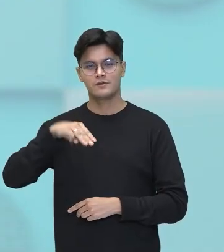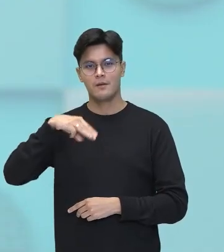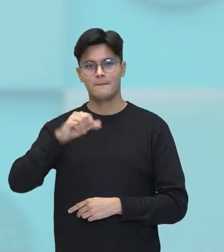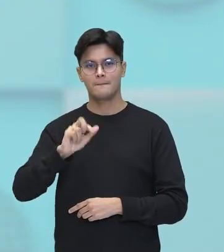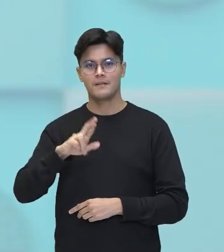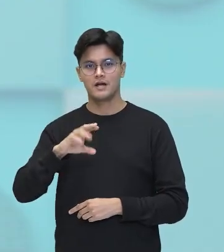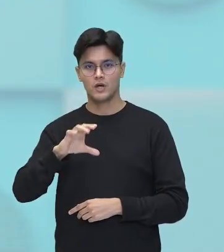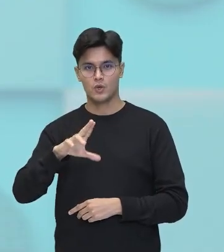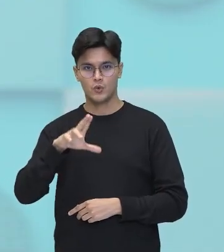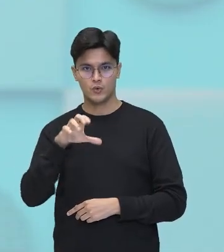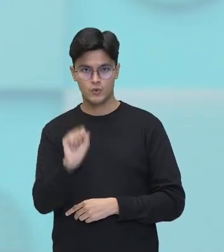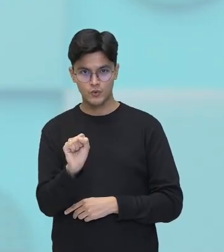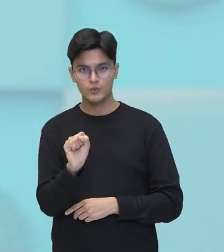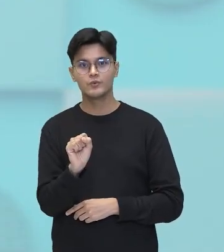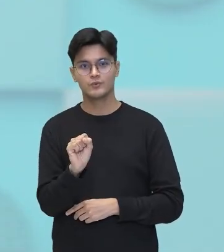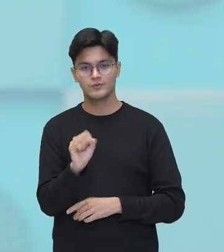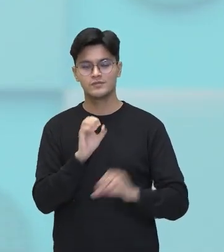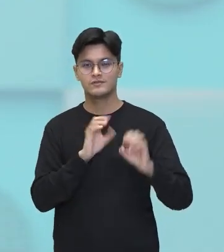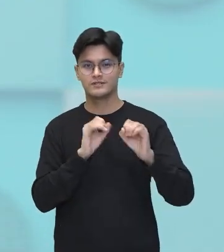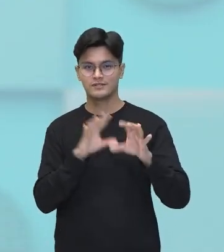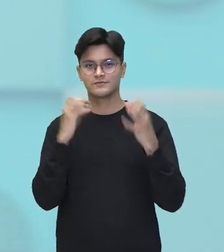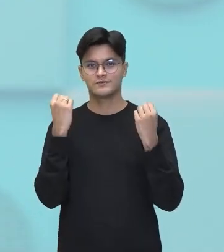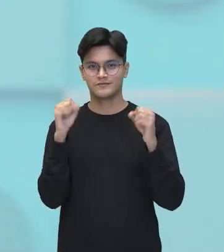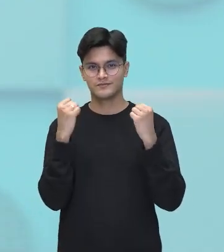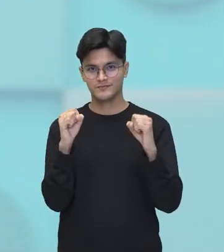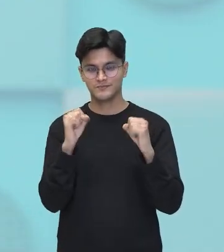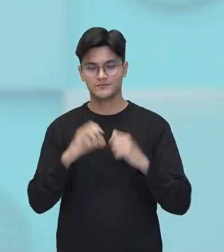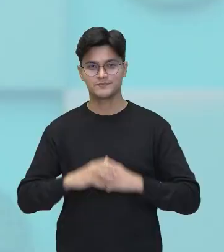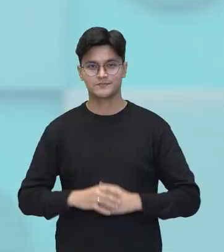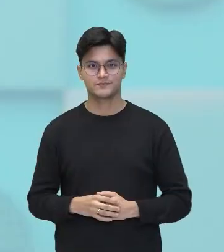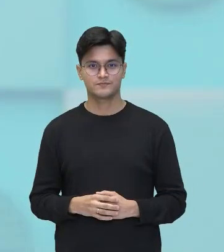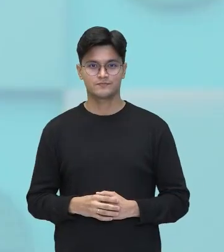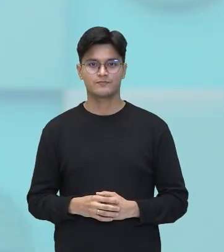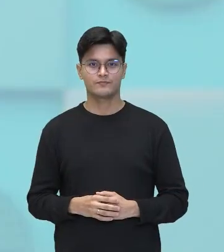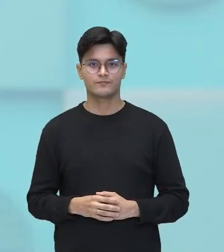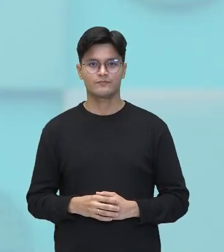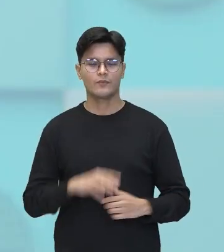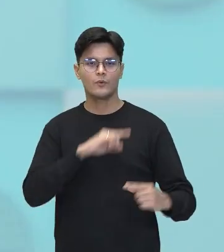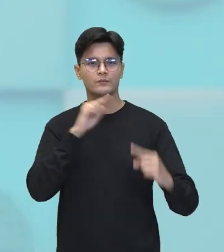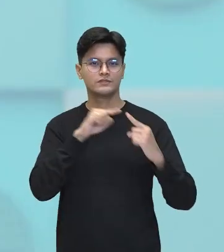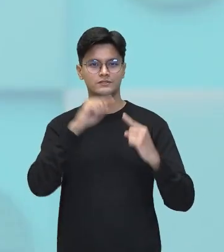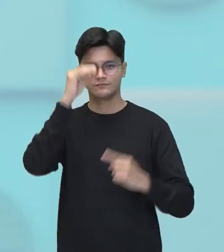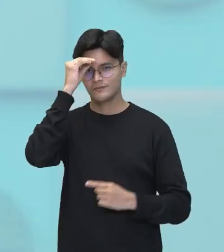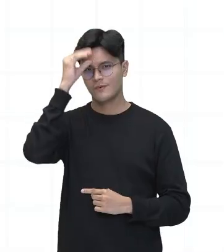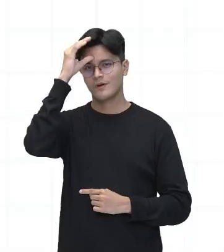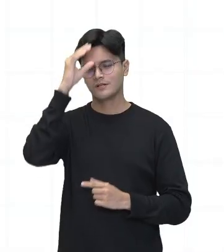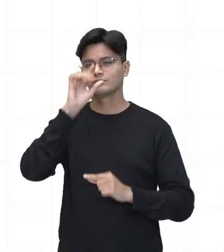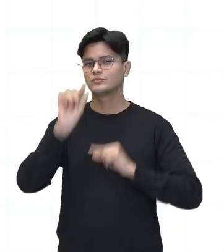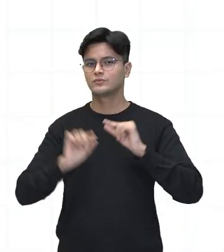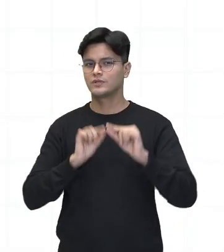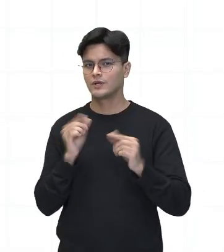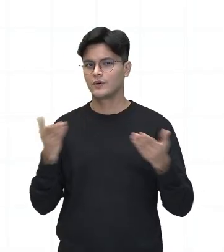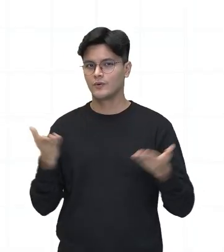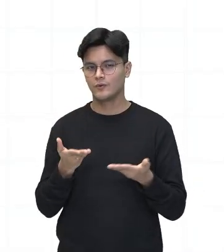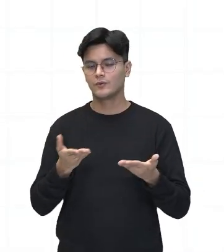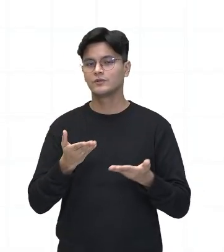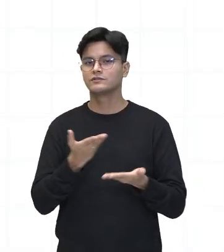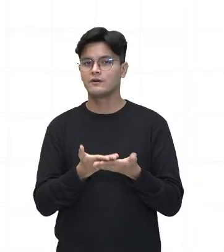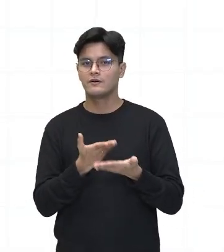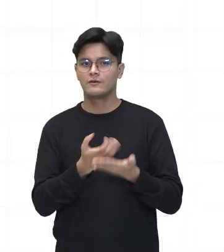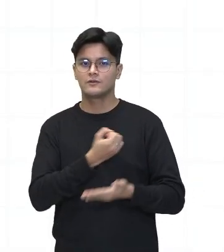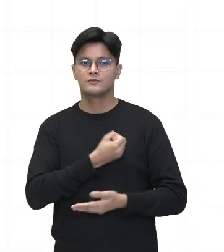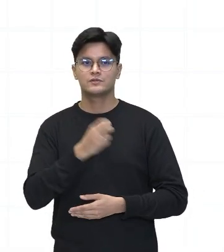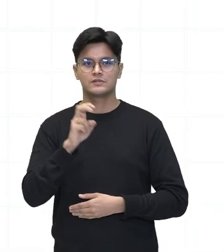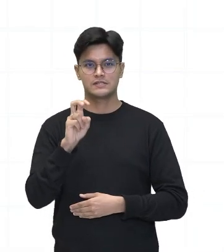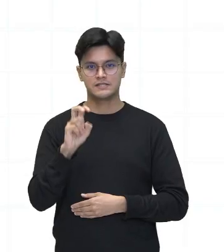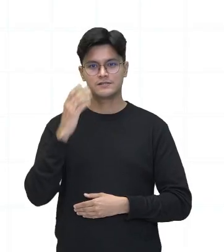Marcos Melo, Educação Física. Vamos ver aí qual o objeto de conhecimento da nossa aula de hoje, aula de número 5, tá aí, ó,